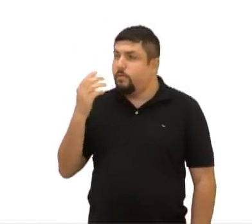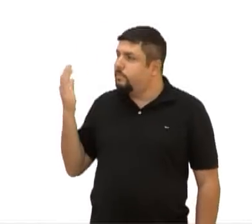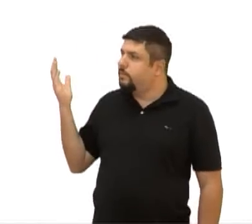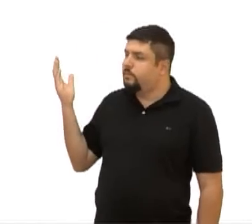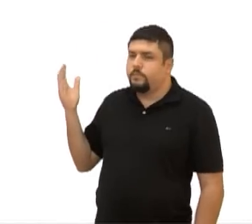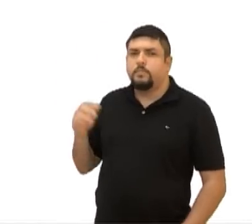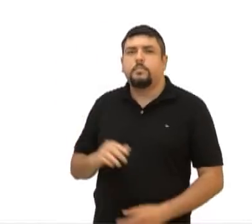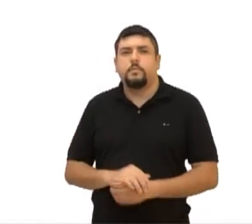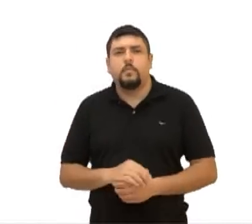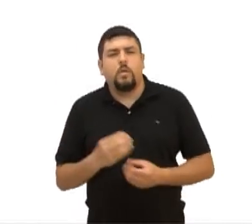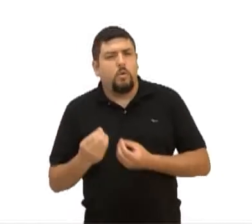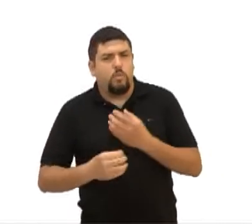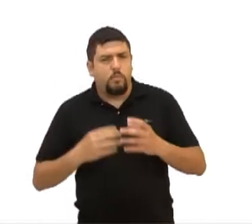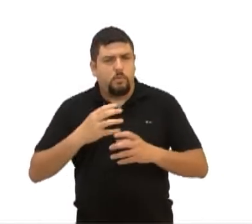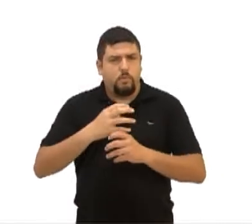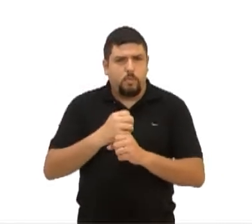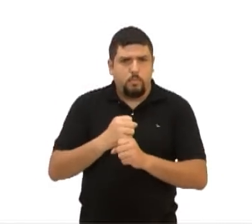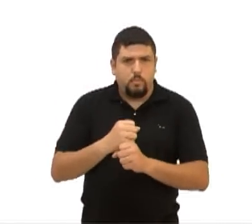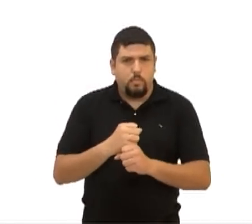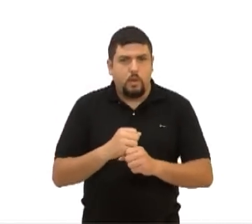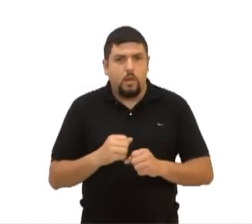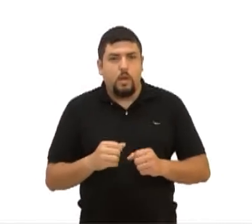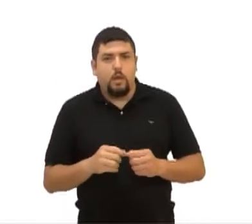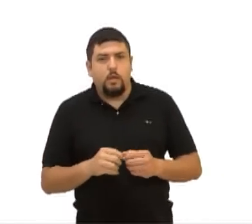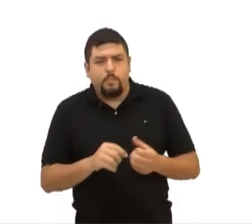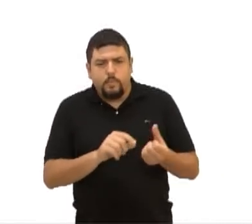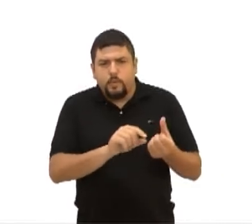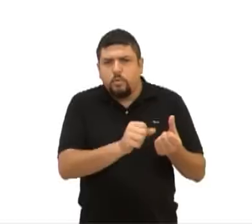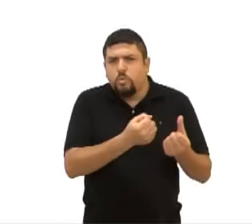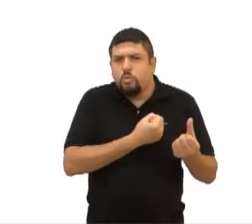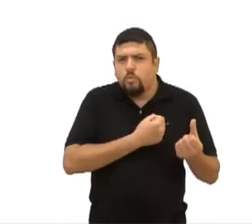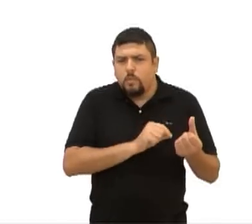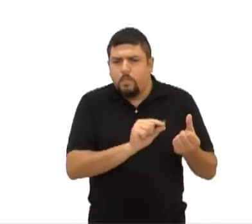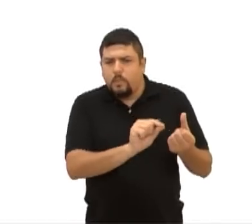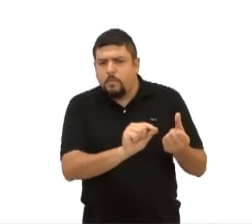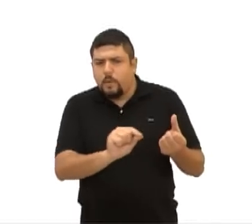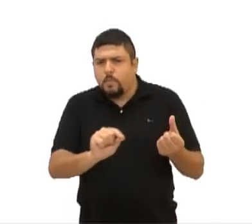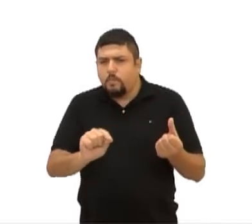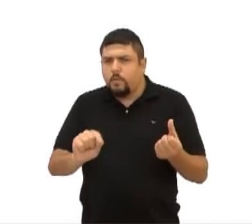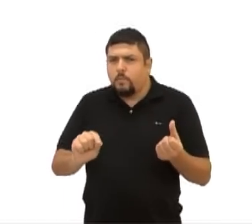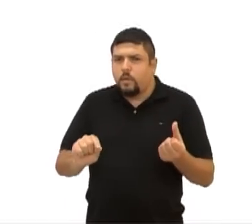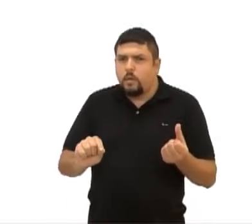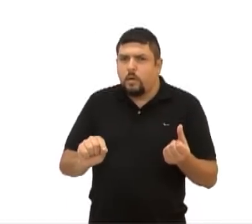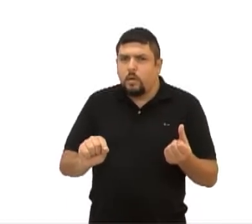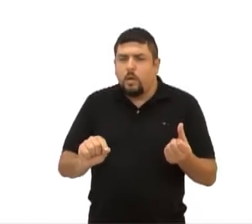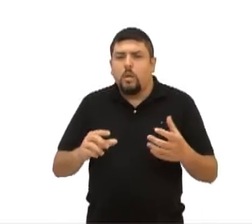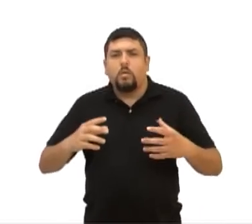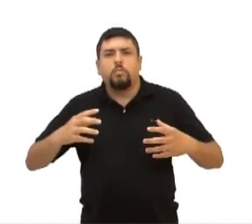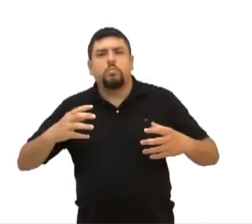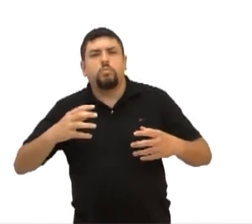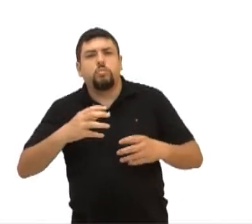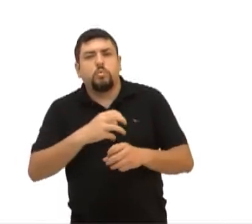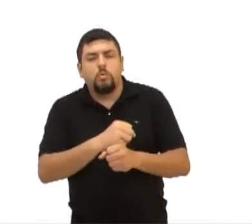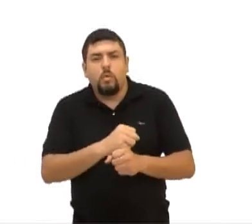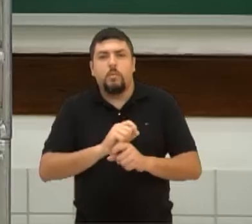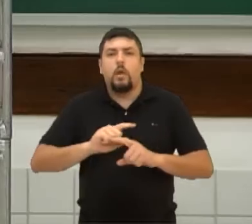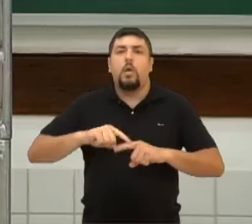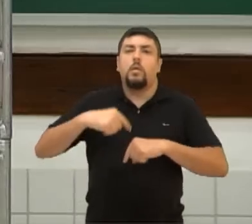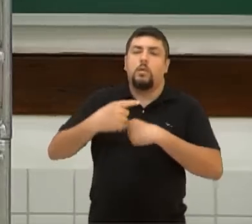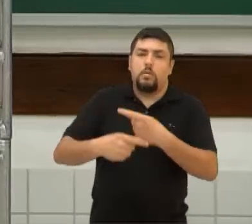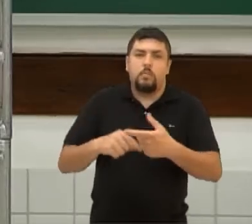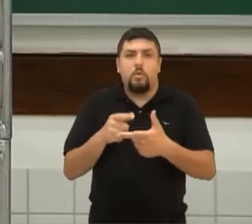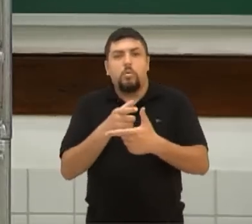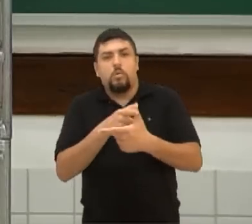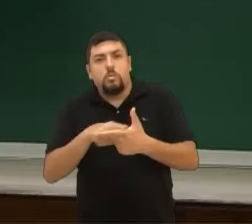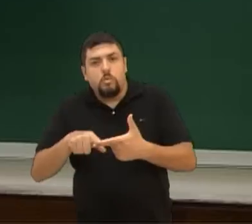média aritmética é somar esses valores e dividir por N, pela quantidade de valores que foram colocados no problema,